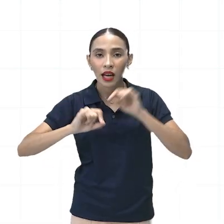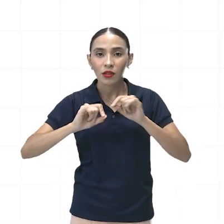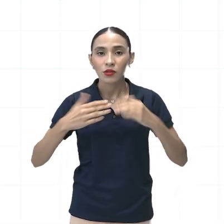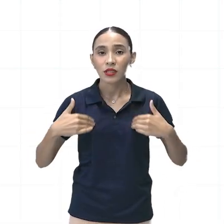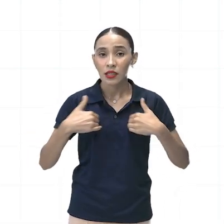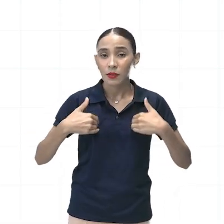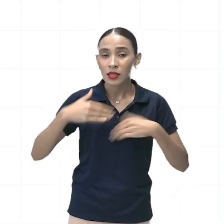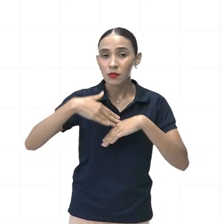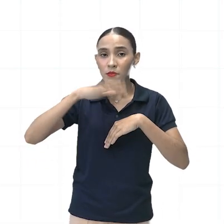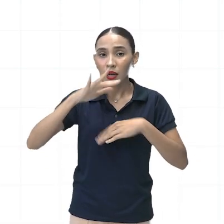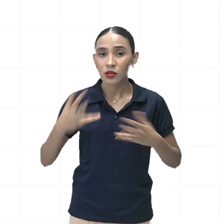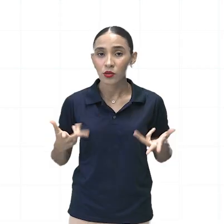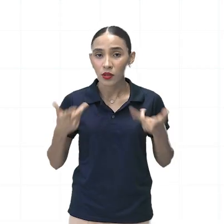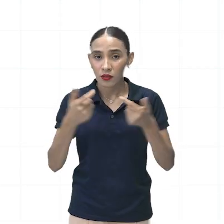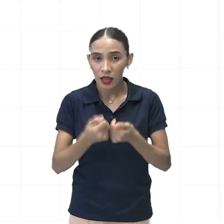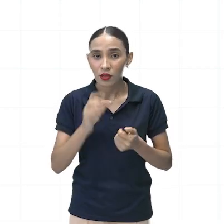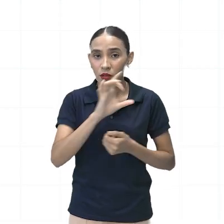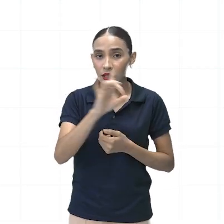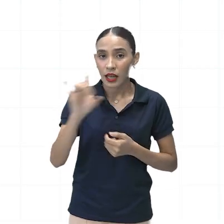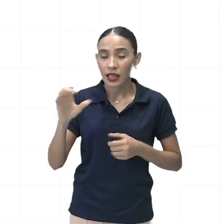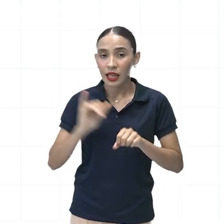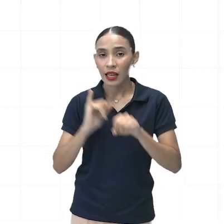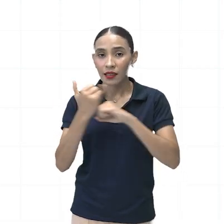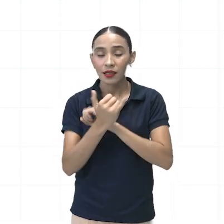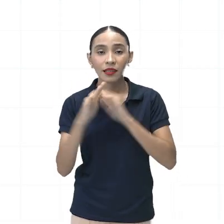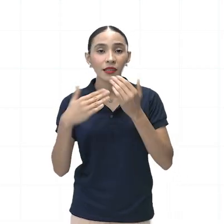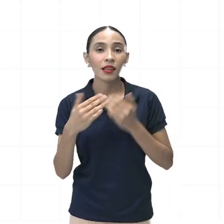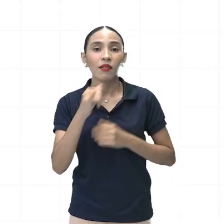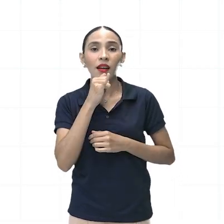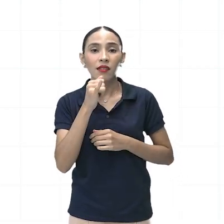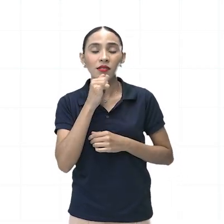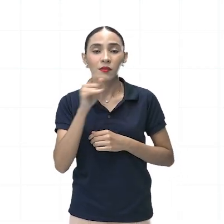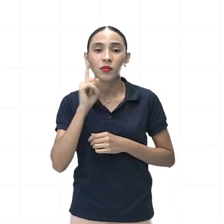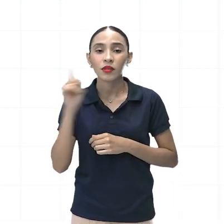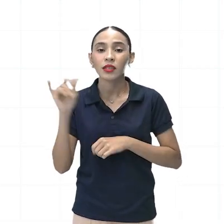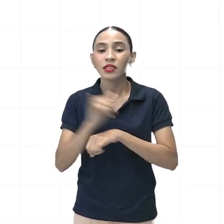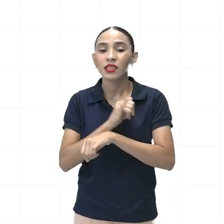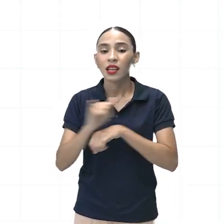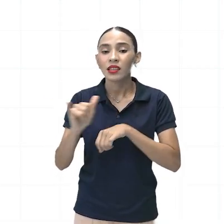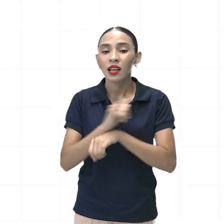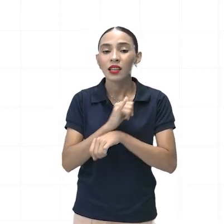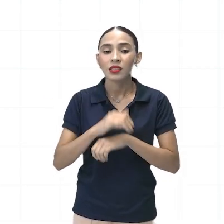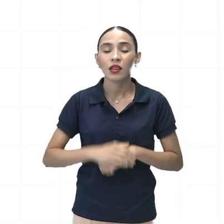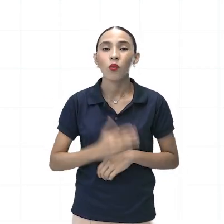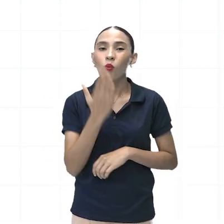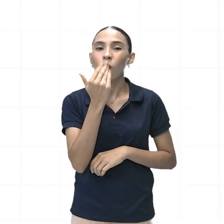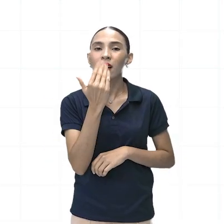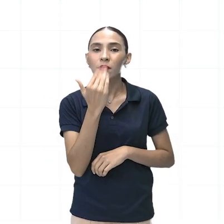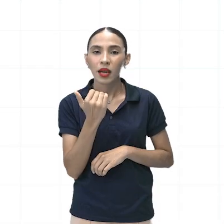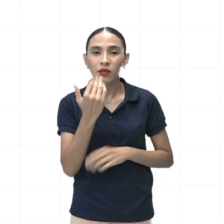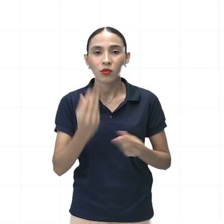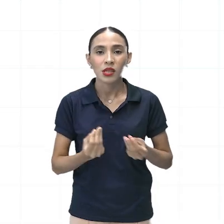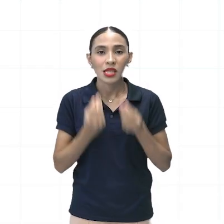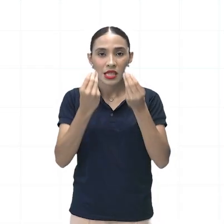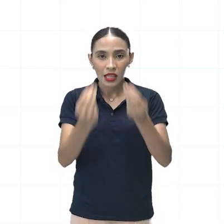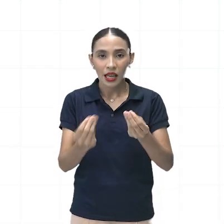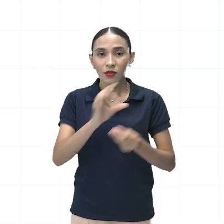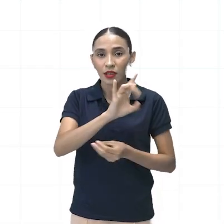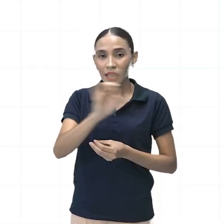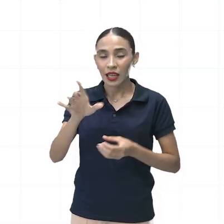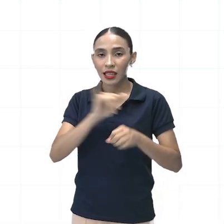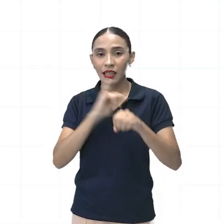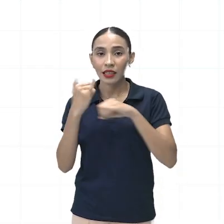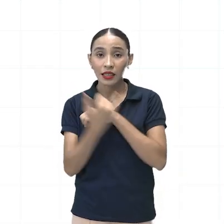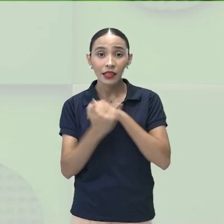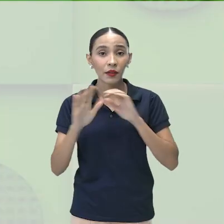indivíduos mais aptos para cada ilha. E, neste caso, o mecanismo tinha sido o alimento disponível em cada uma